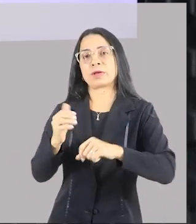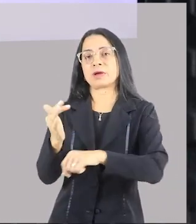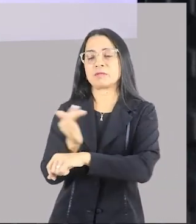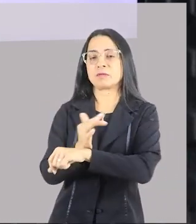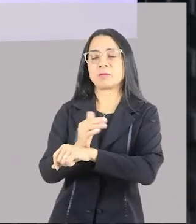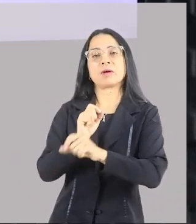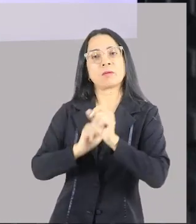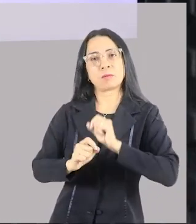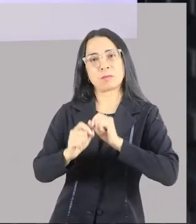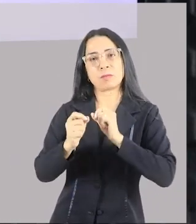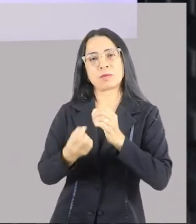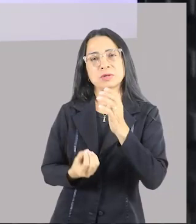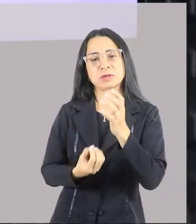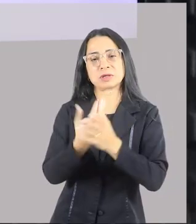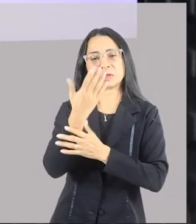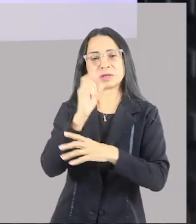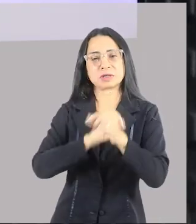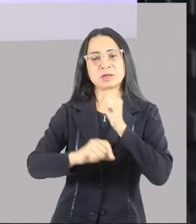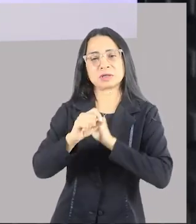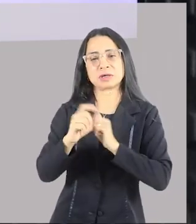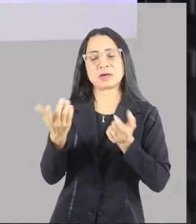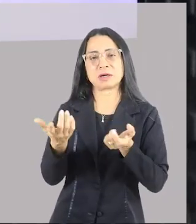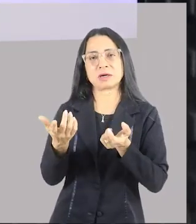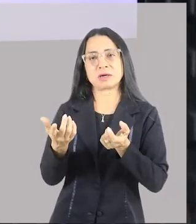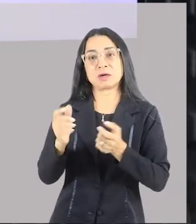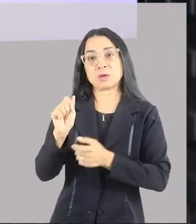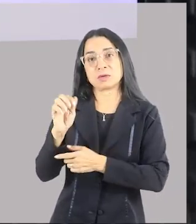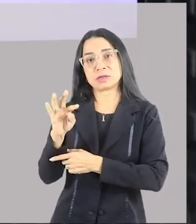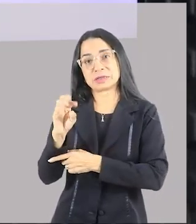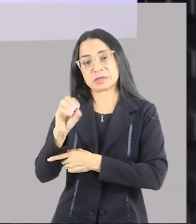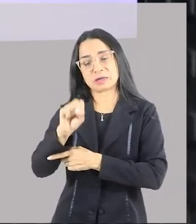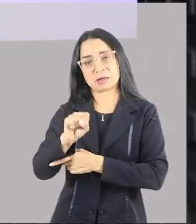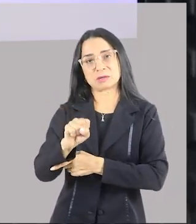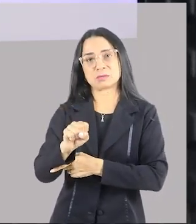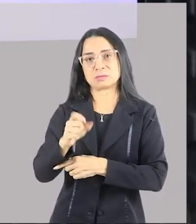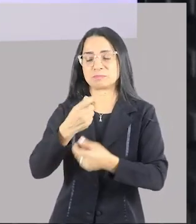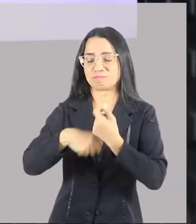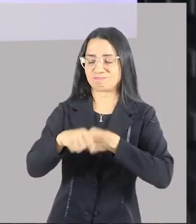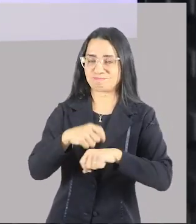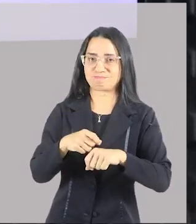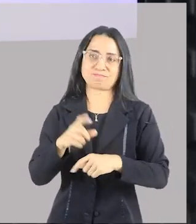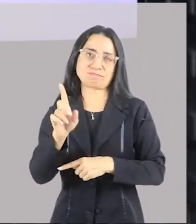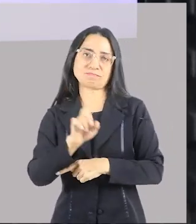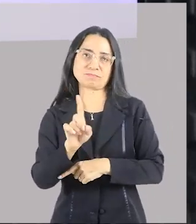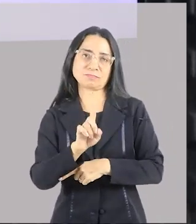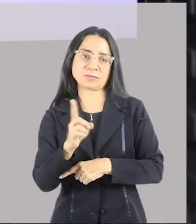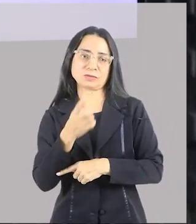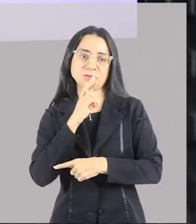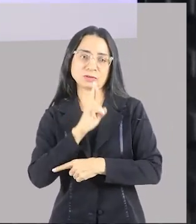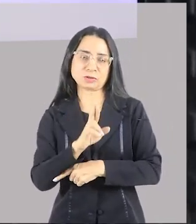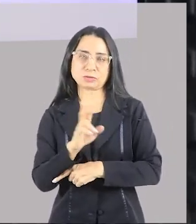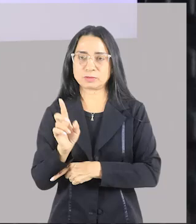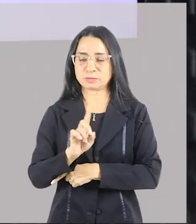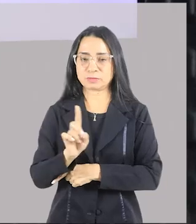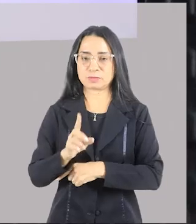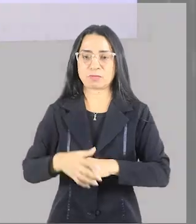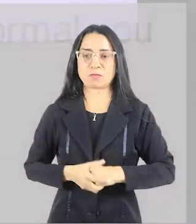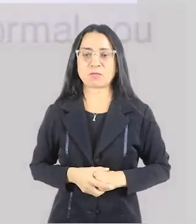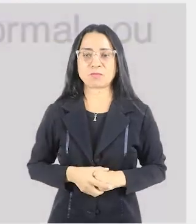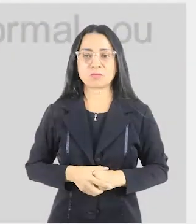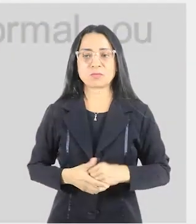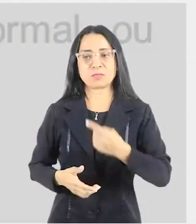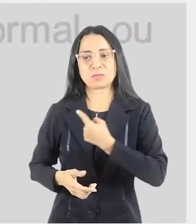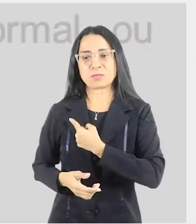atos administrativos? A resposta, claro, vai vir na prova de vocês é que não. A resposta é negativa. O